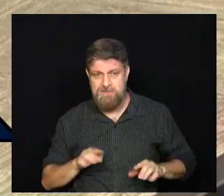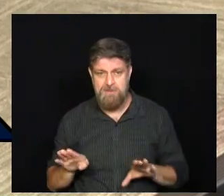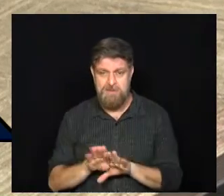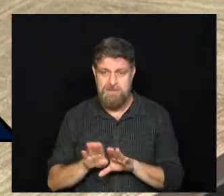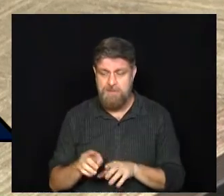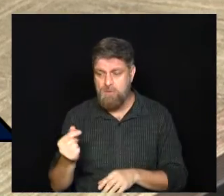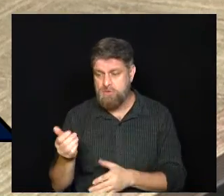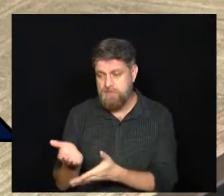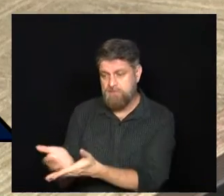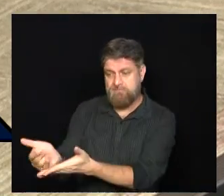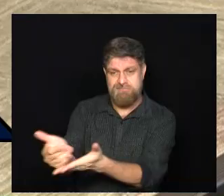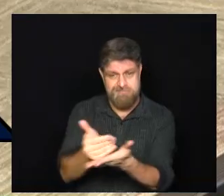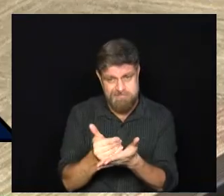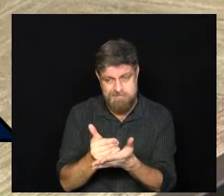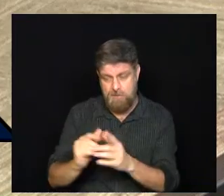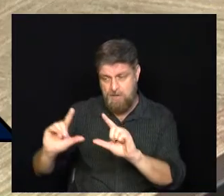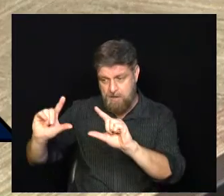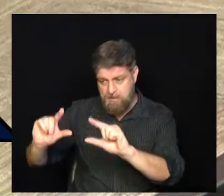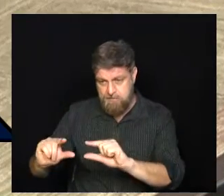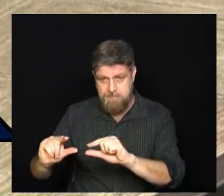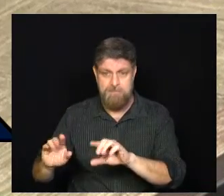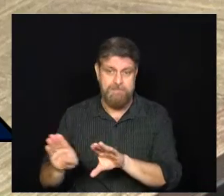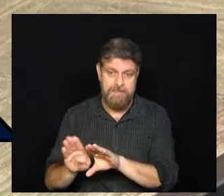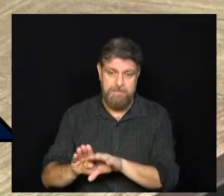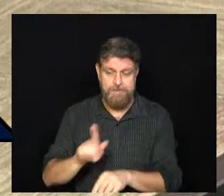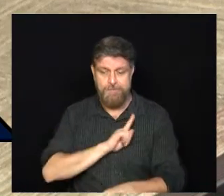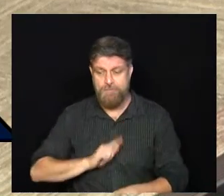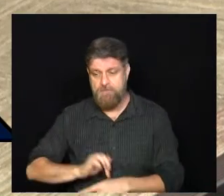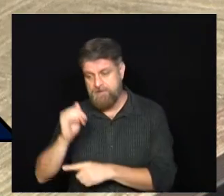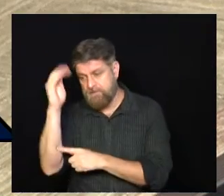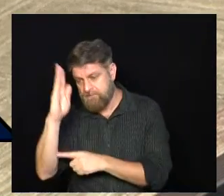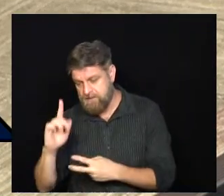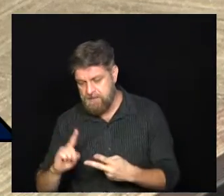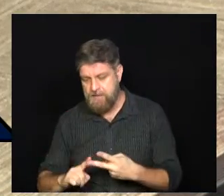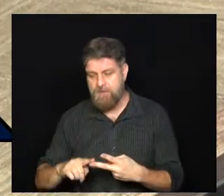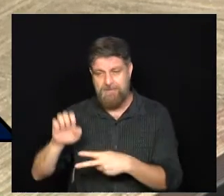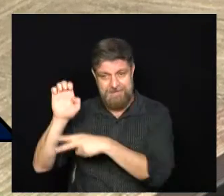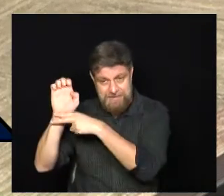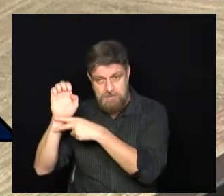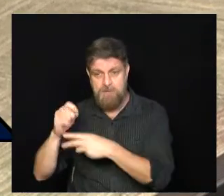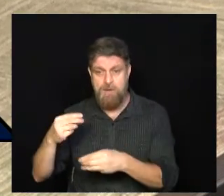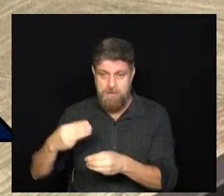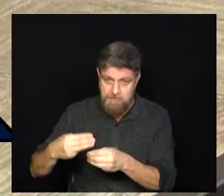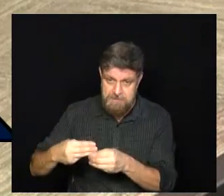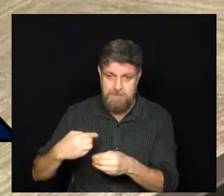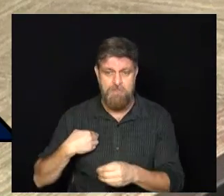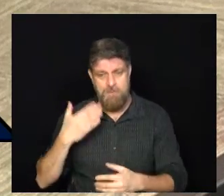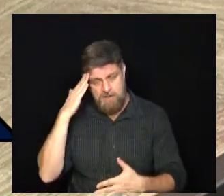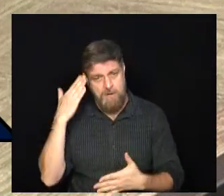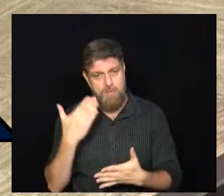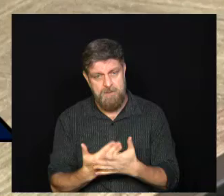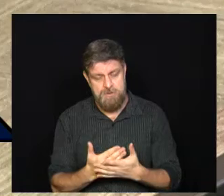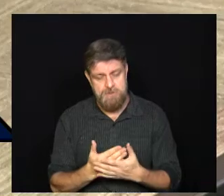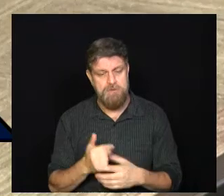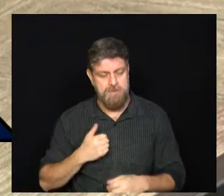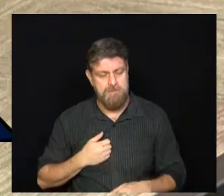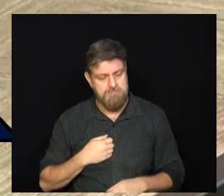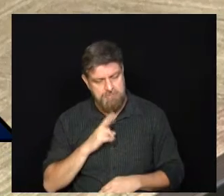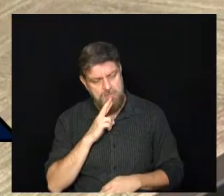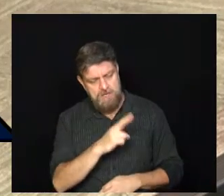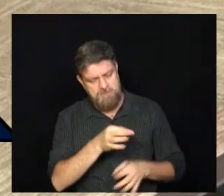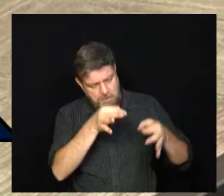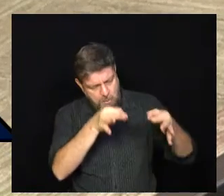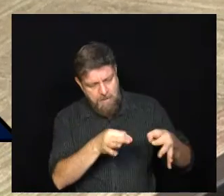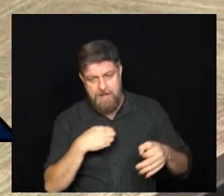tanto do governo federal quanto estadual e municipal, é uma consequência. Eu acredito que tenha atendido a expectativa. Eu acho que a nossa